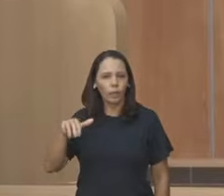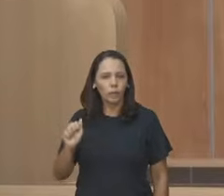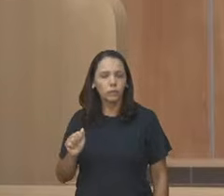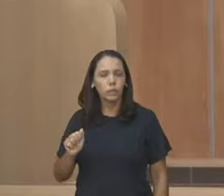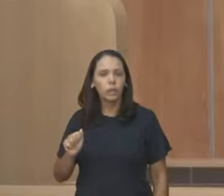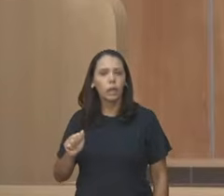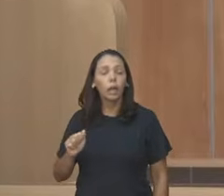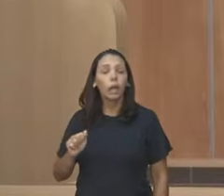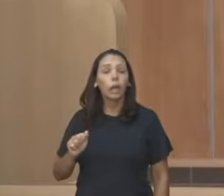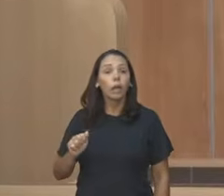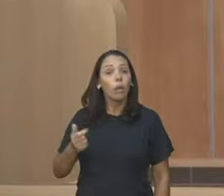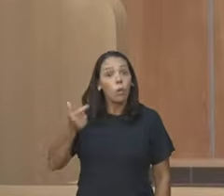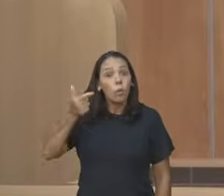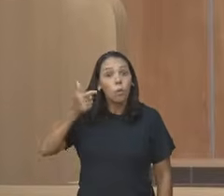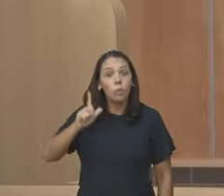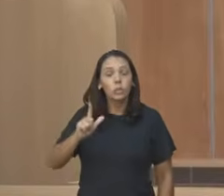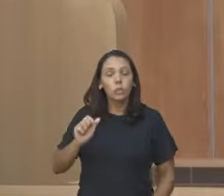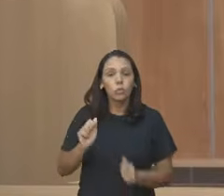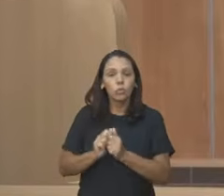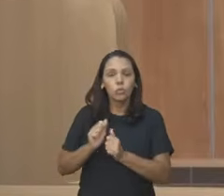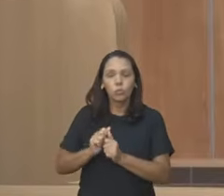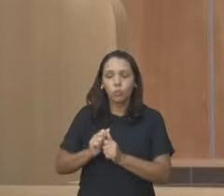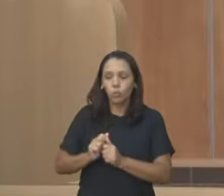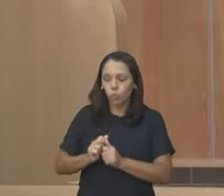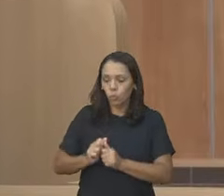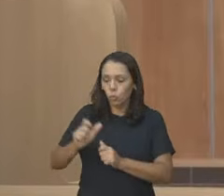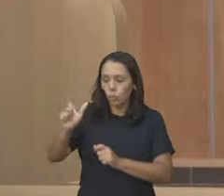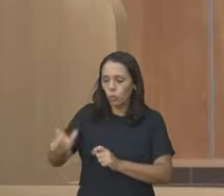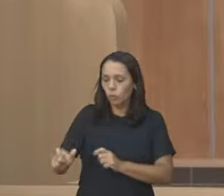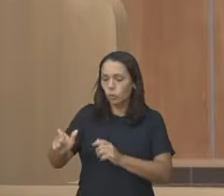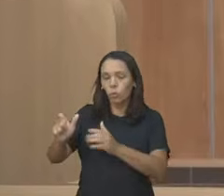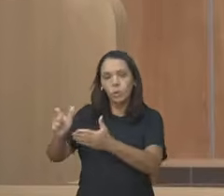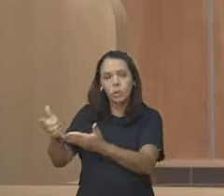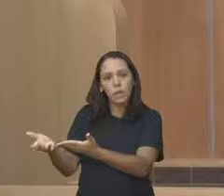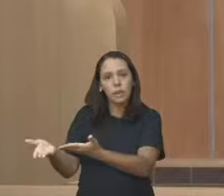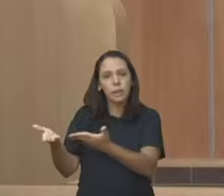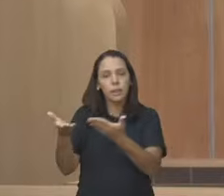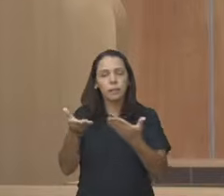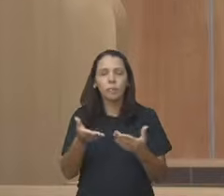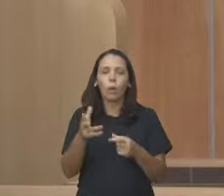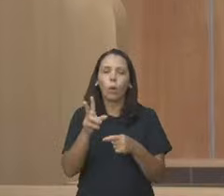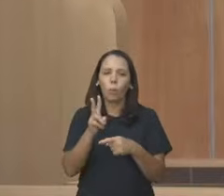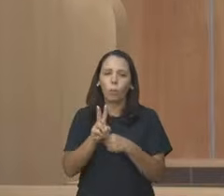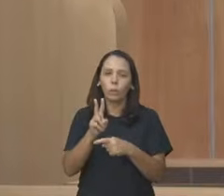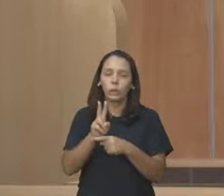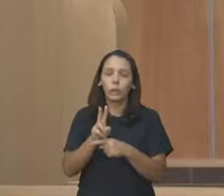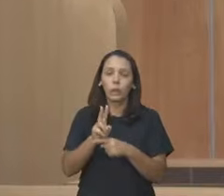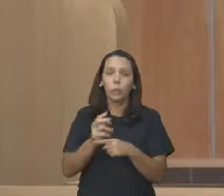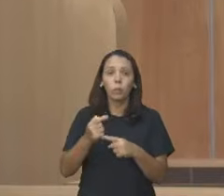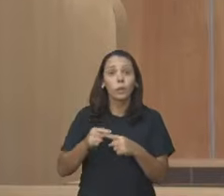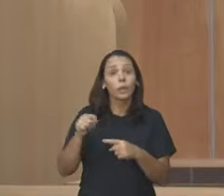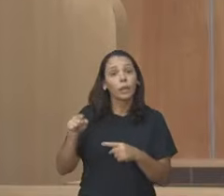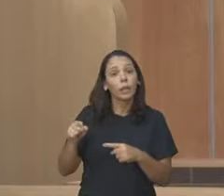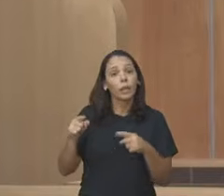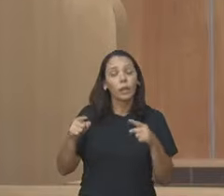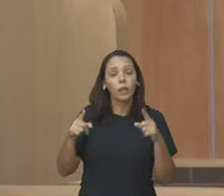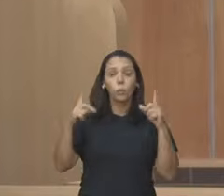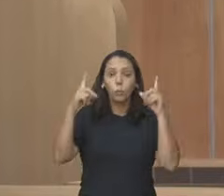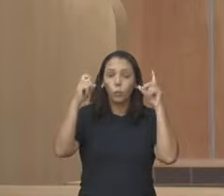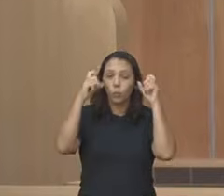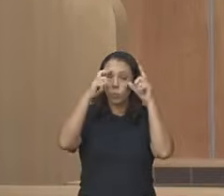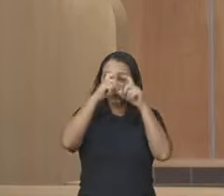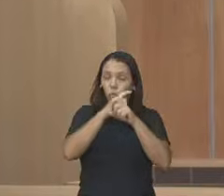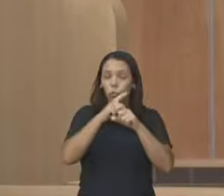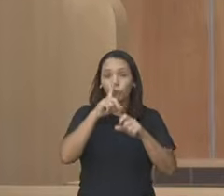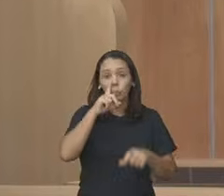usando uma bolsa ao lado e estava correndo um sério risco de vida, né, de pegar uma infecção e